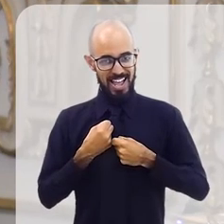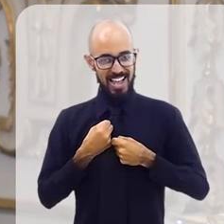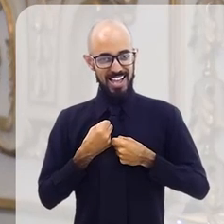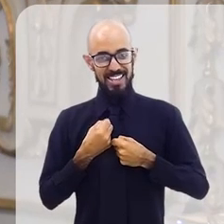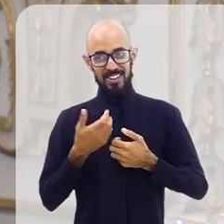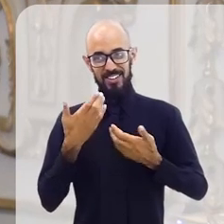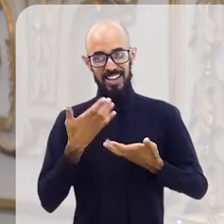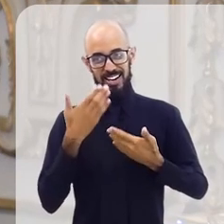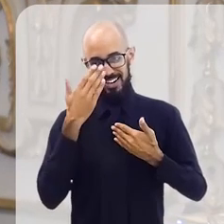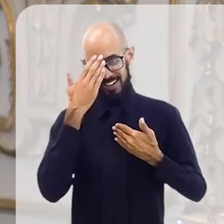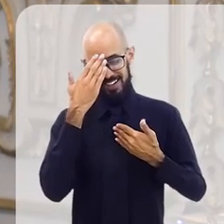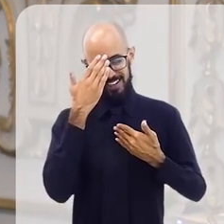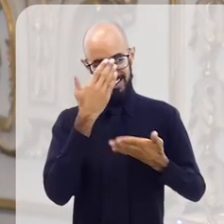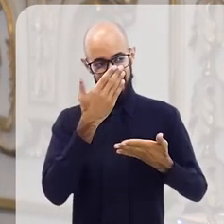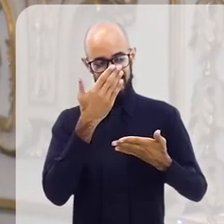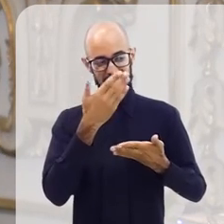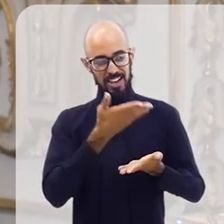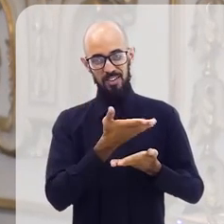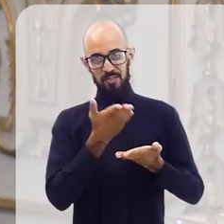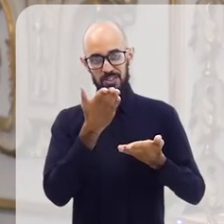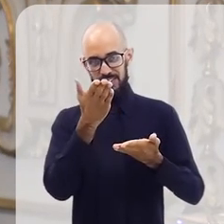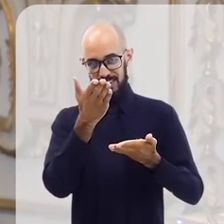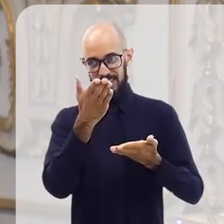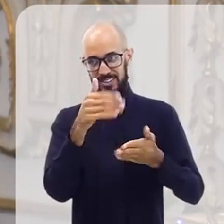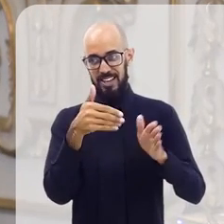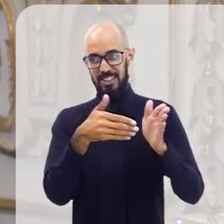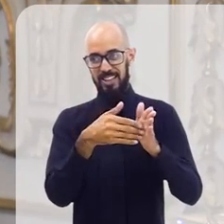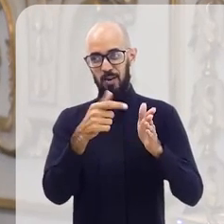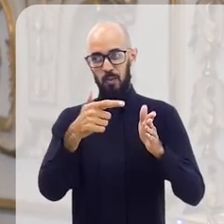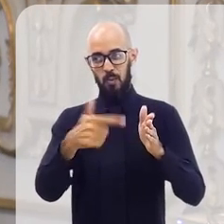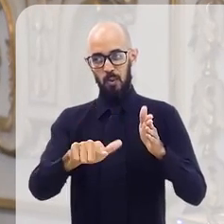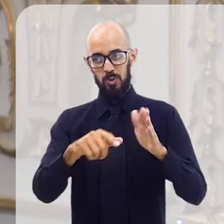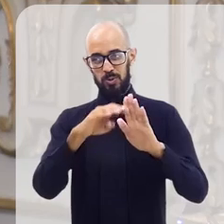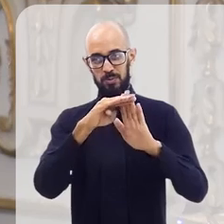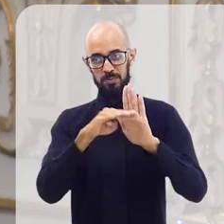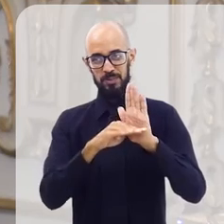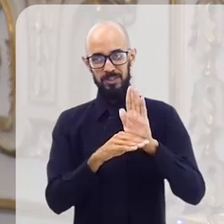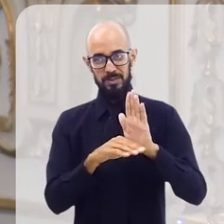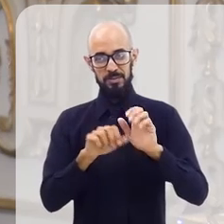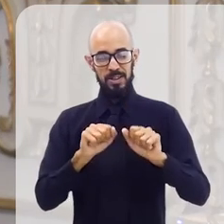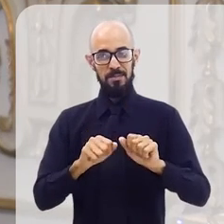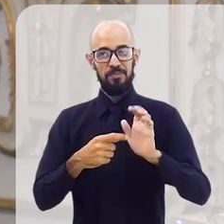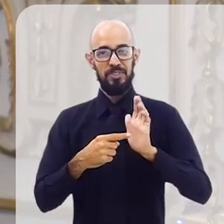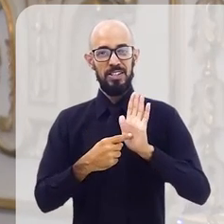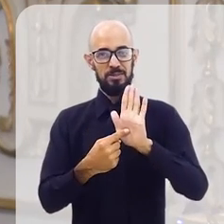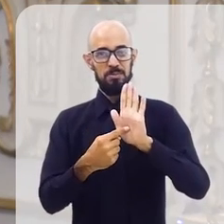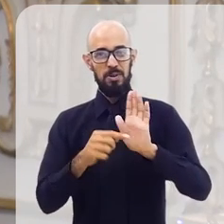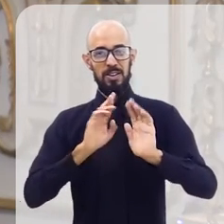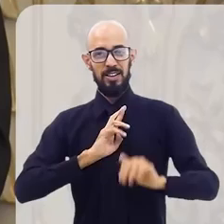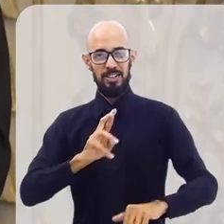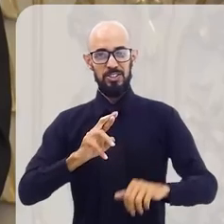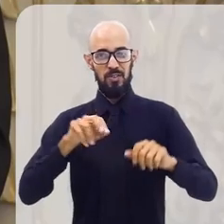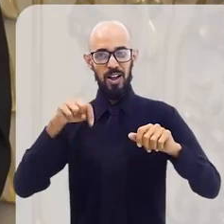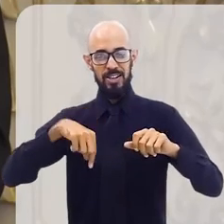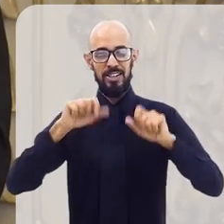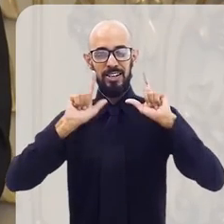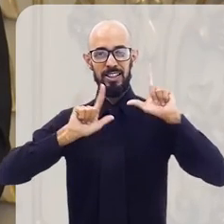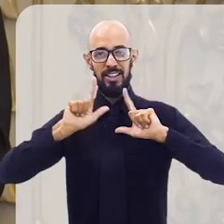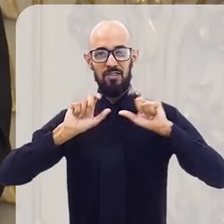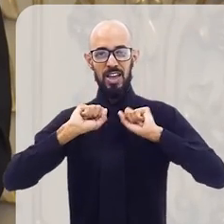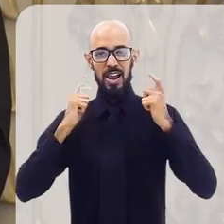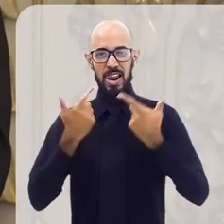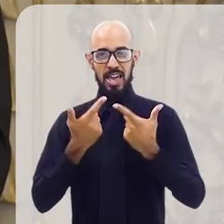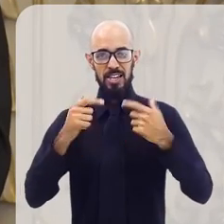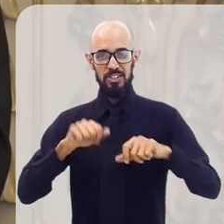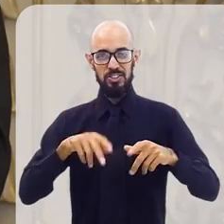gostaria de agradecer muita vocês e até a próxima programa da Expo religião aqui na